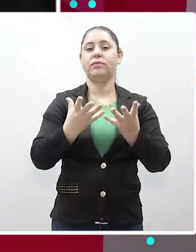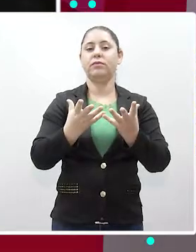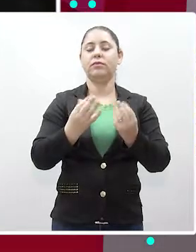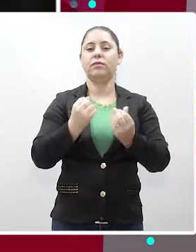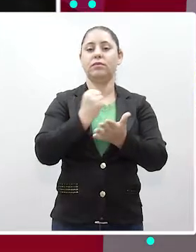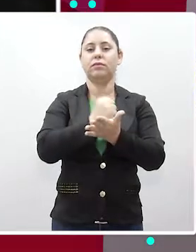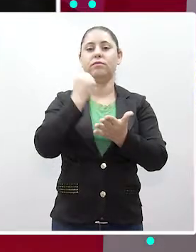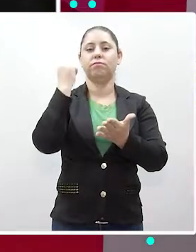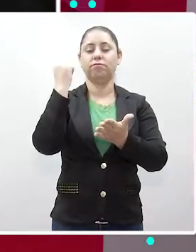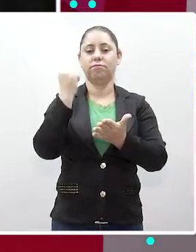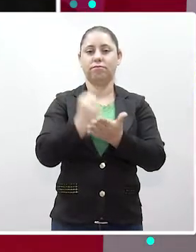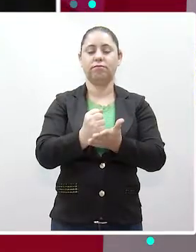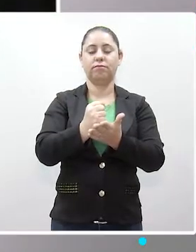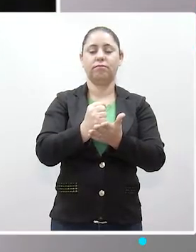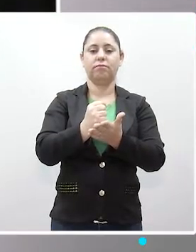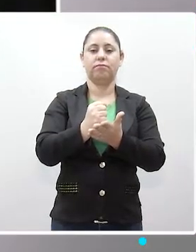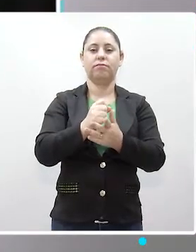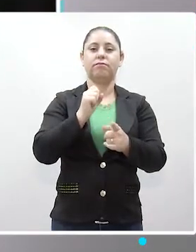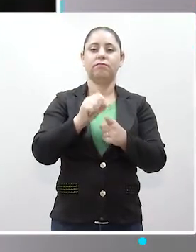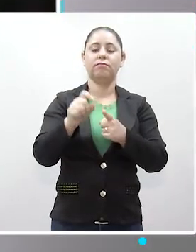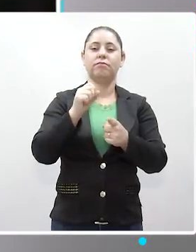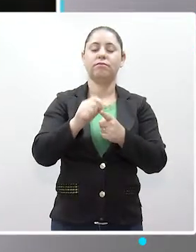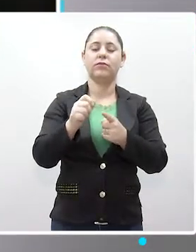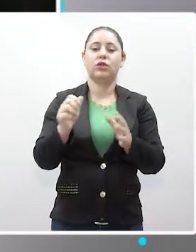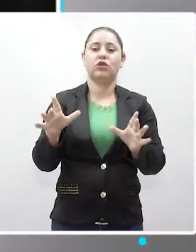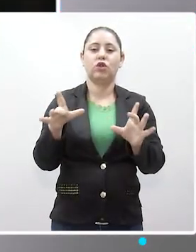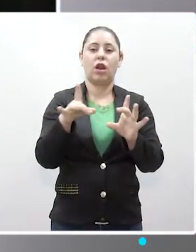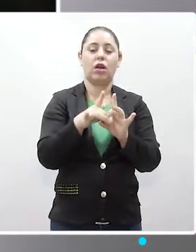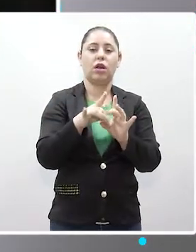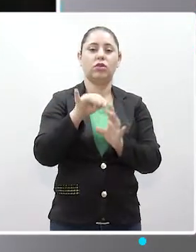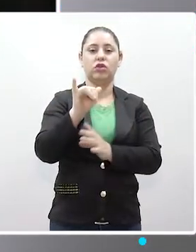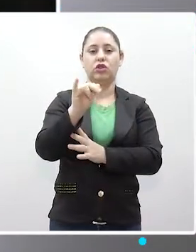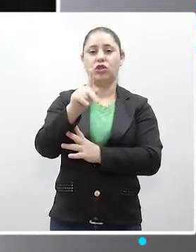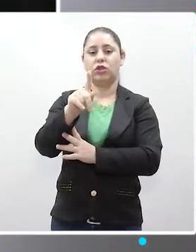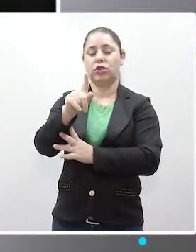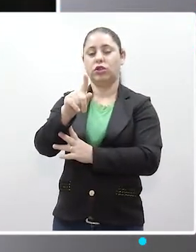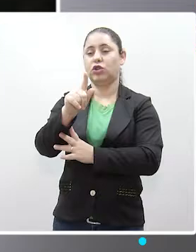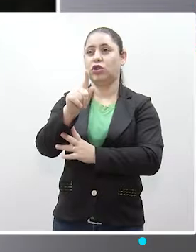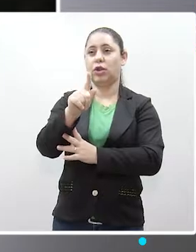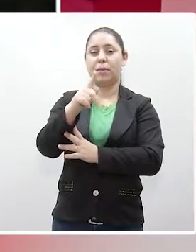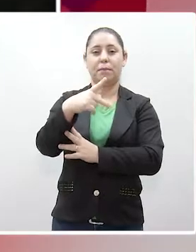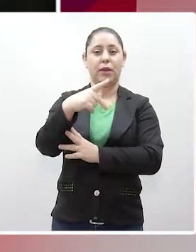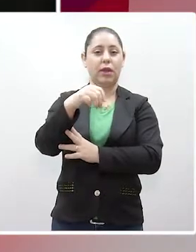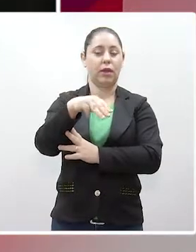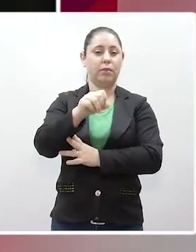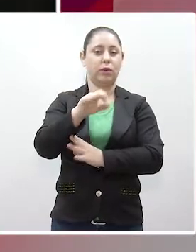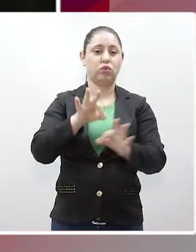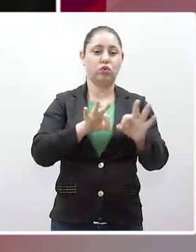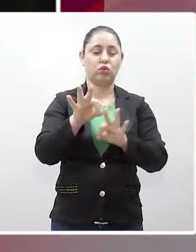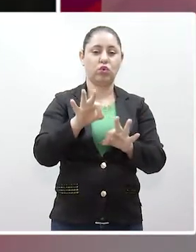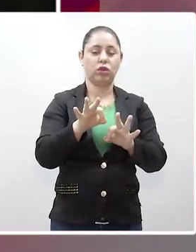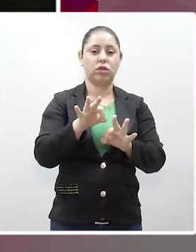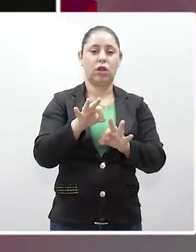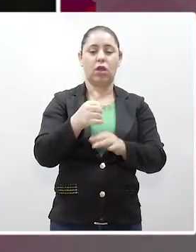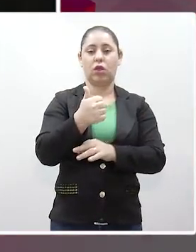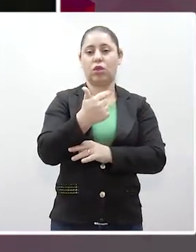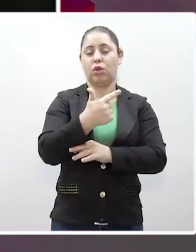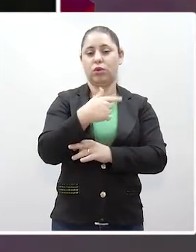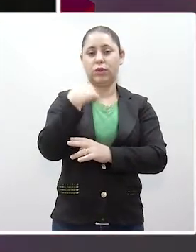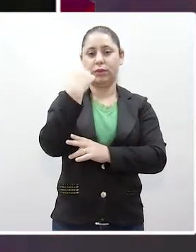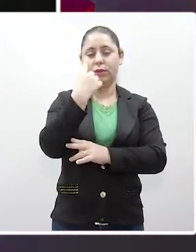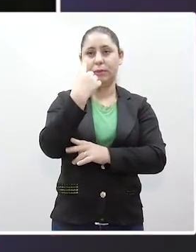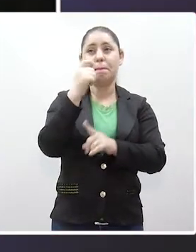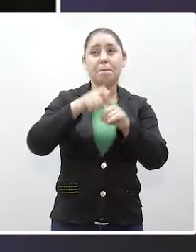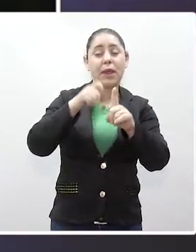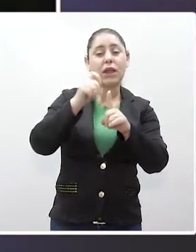muitos contratos de aluguel são vinculados ao IGPM para fazer seus ajustes a cada 12 meses